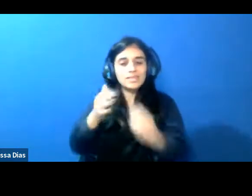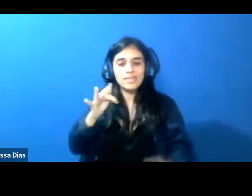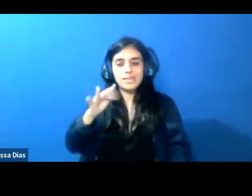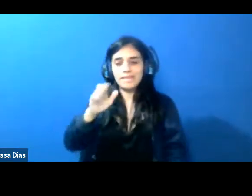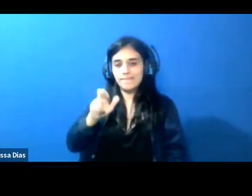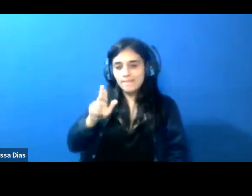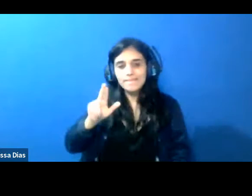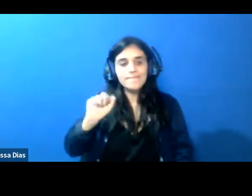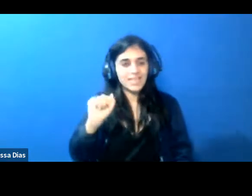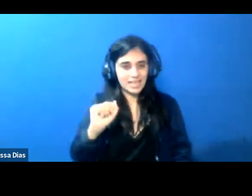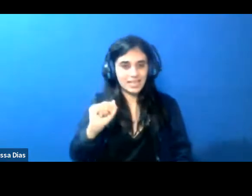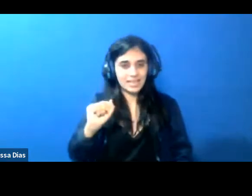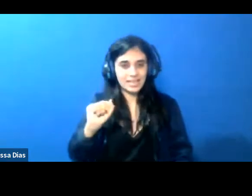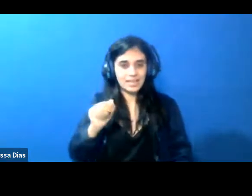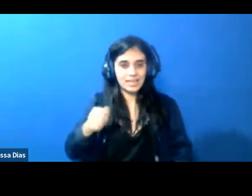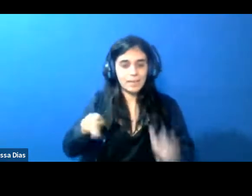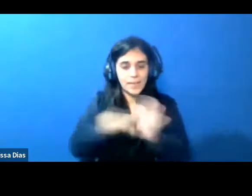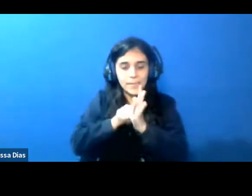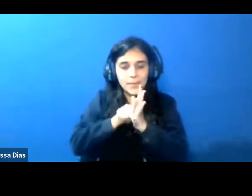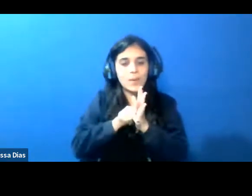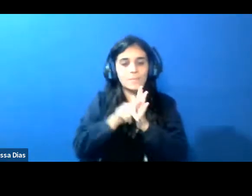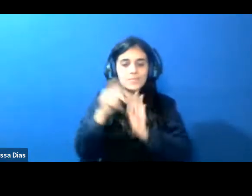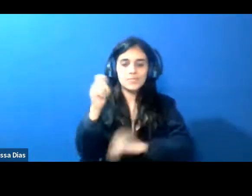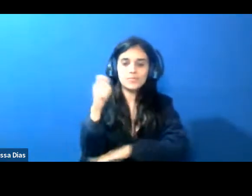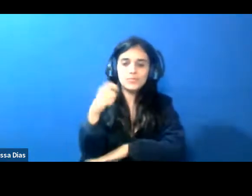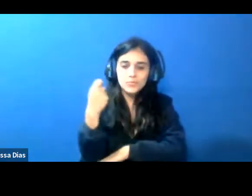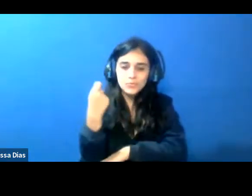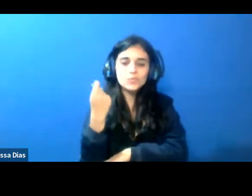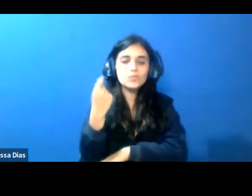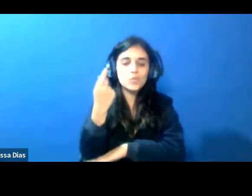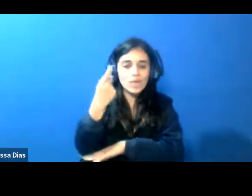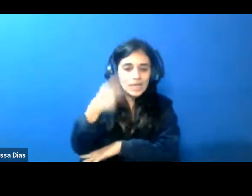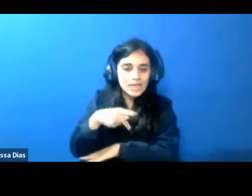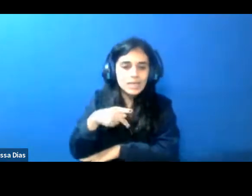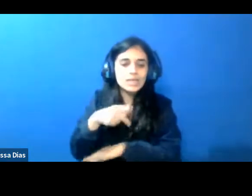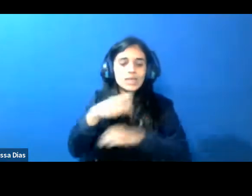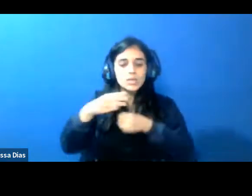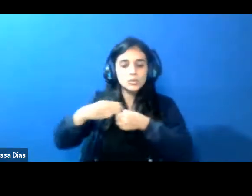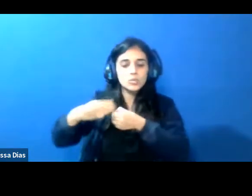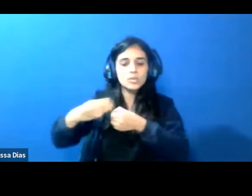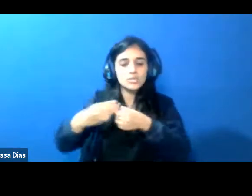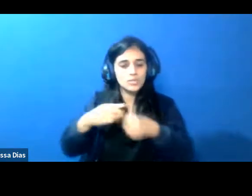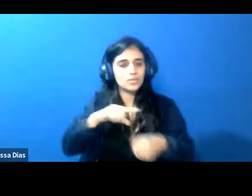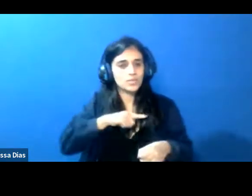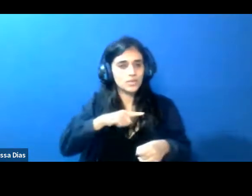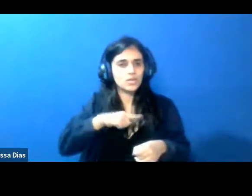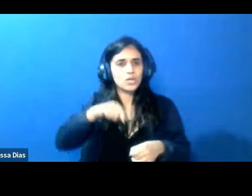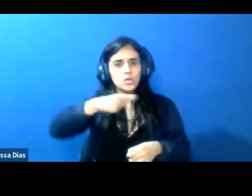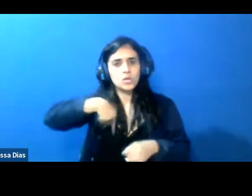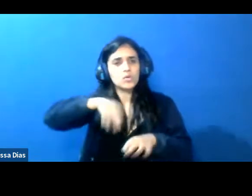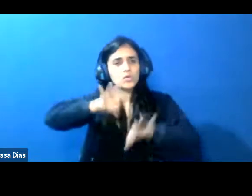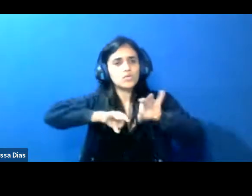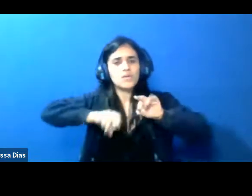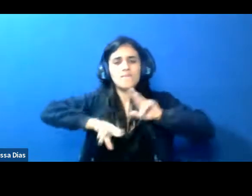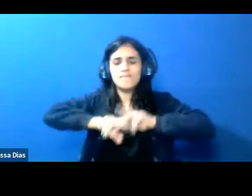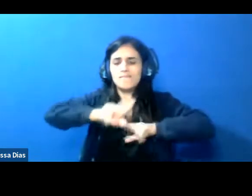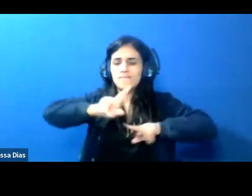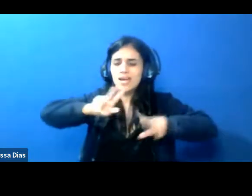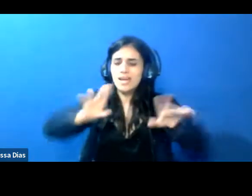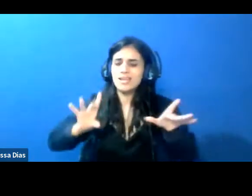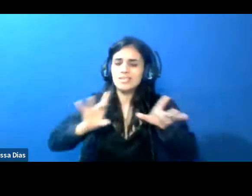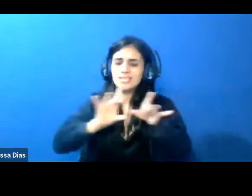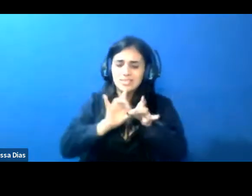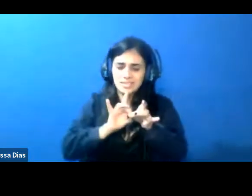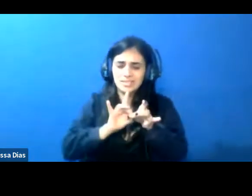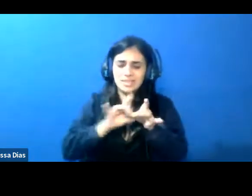Sul, muitas feiras nas nossas comunidades, nossos municípios. Fizemos várias alianças, campo e cidade,